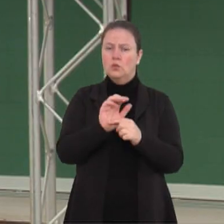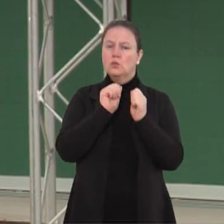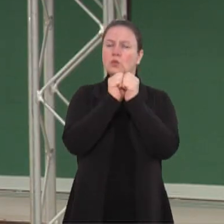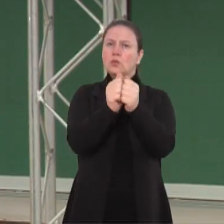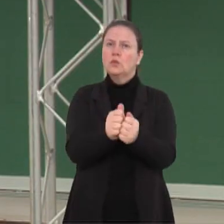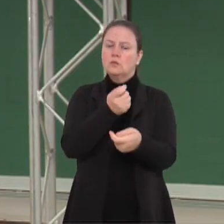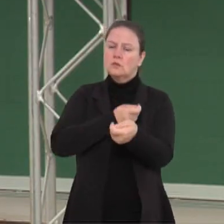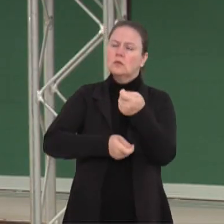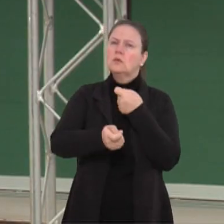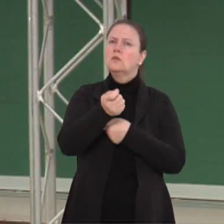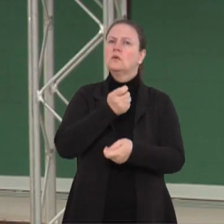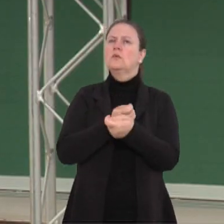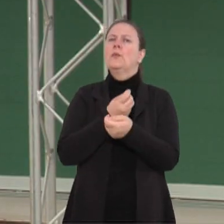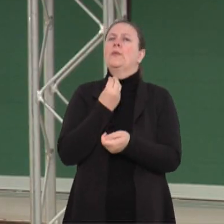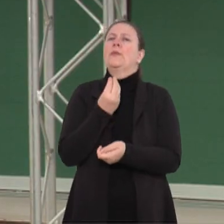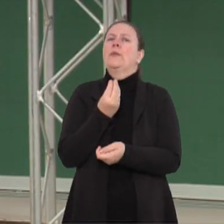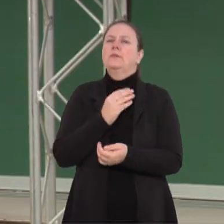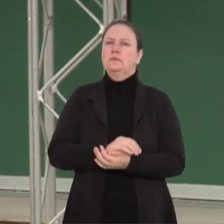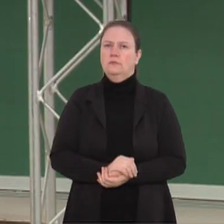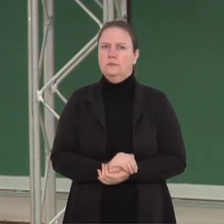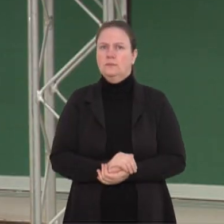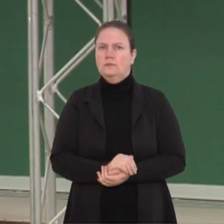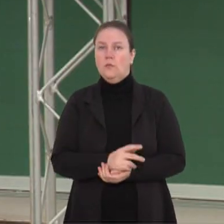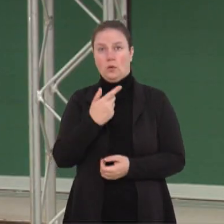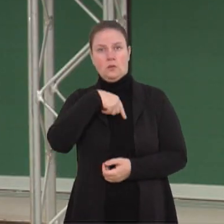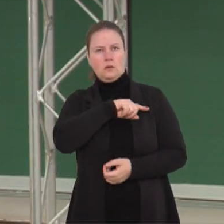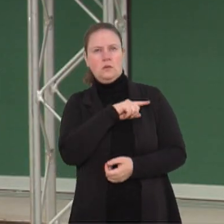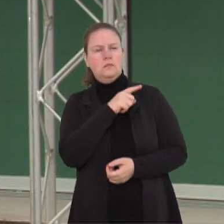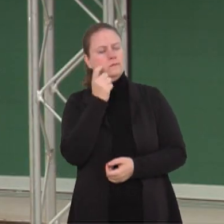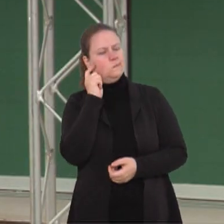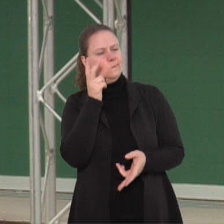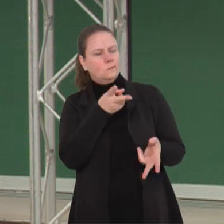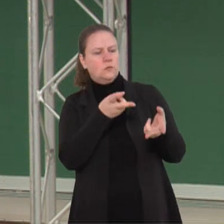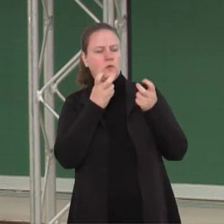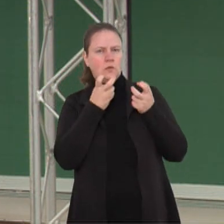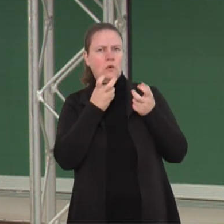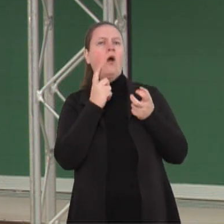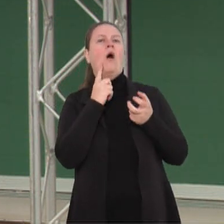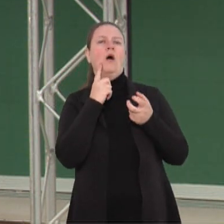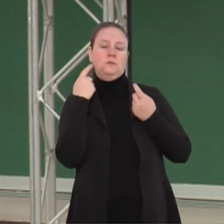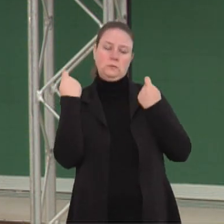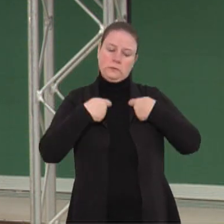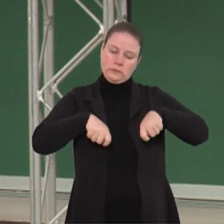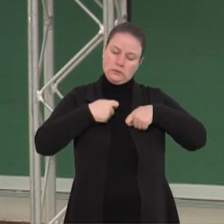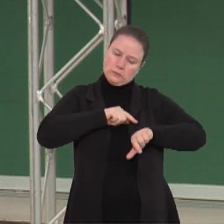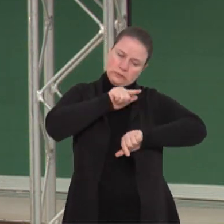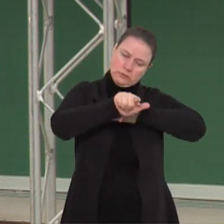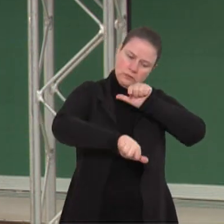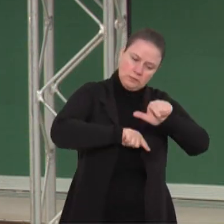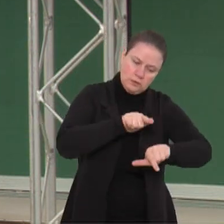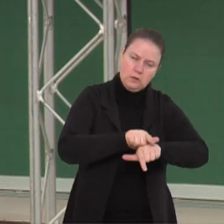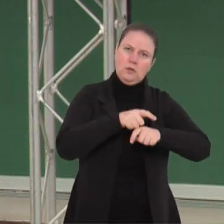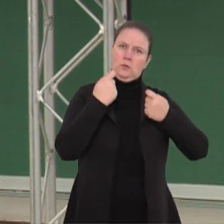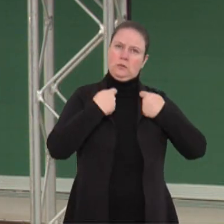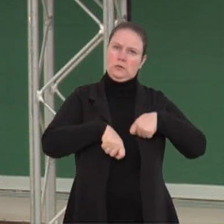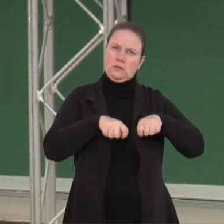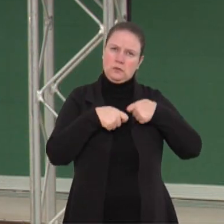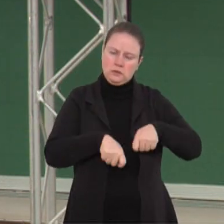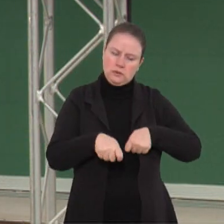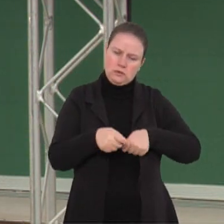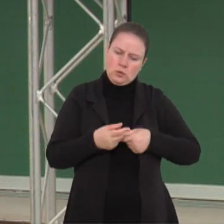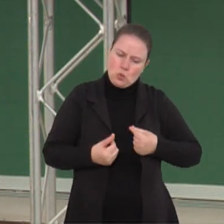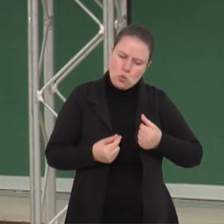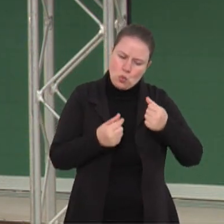maneira? Quando nós achamos que é muito importante estar trabalhando, é ter dinheiro e temos que enriquecer e temos